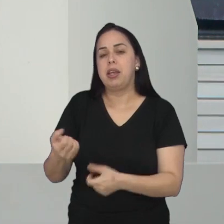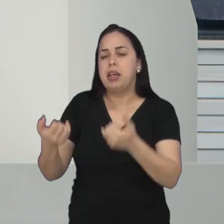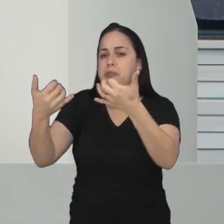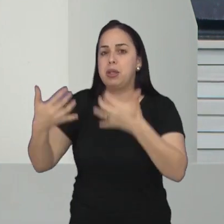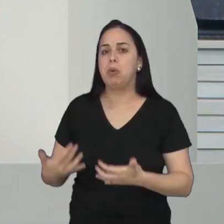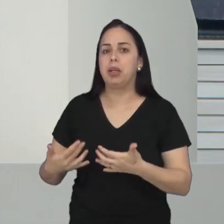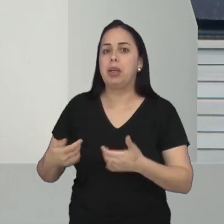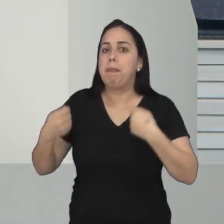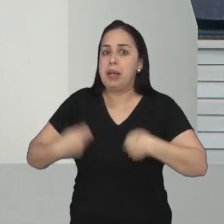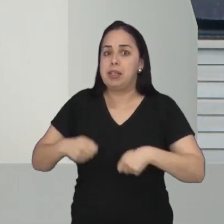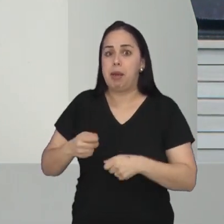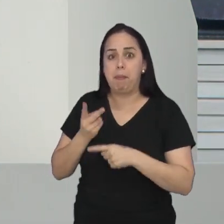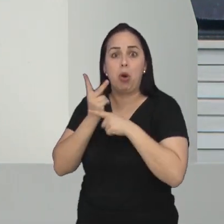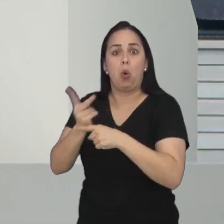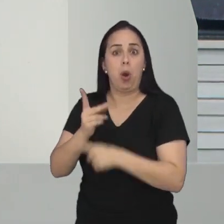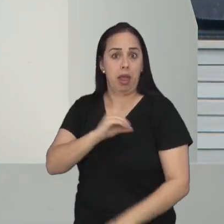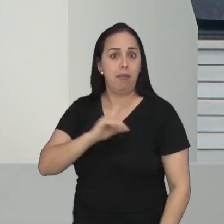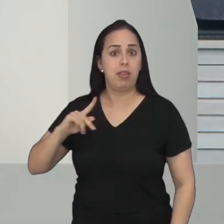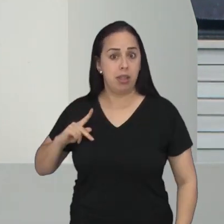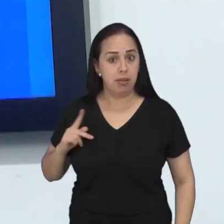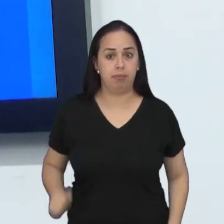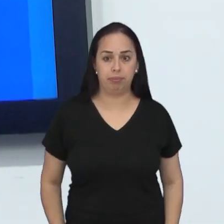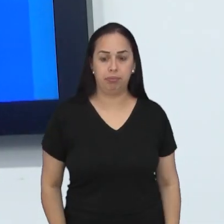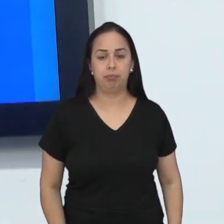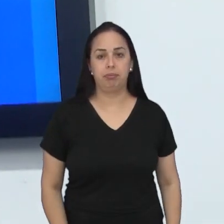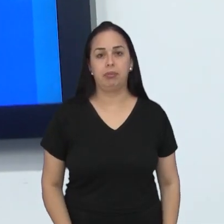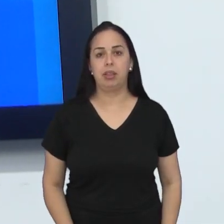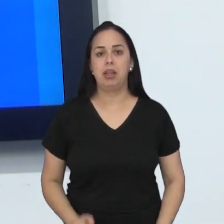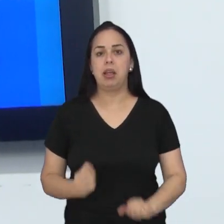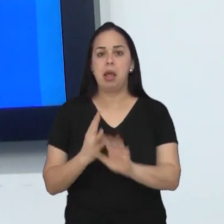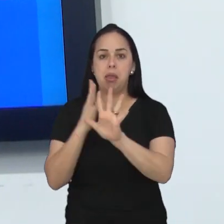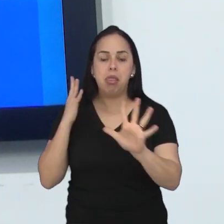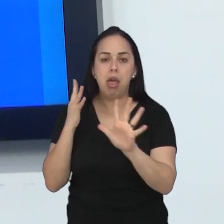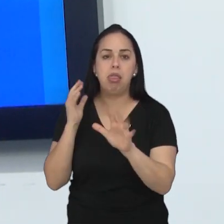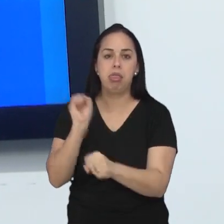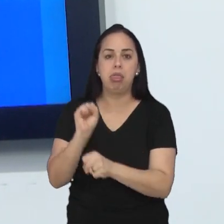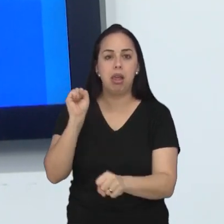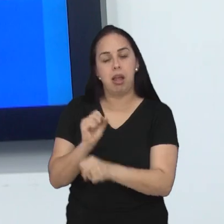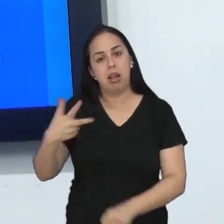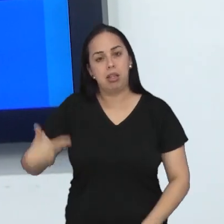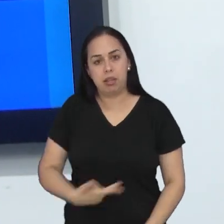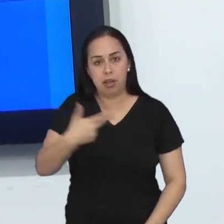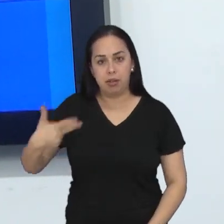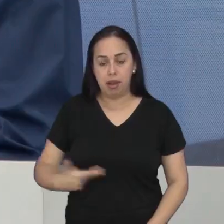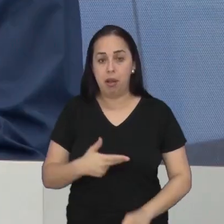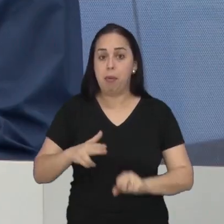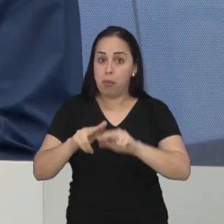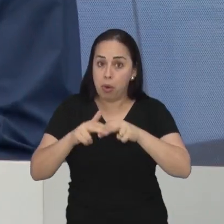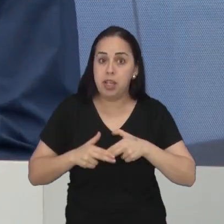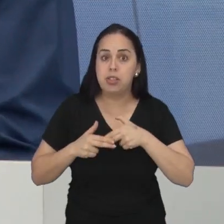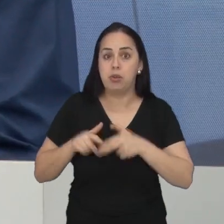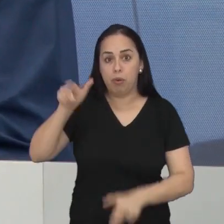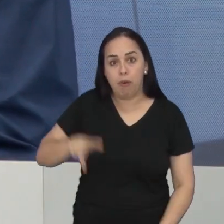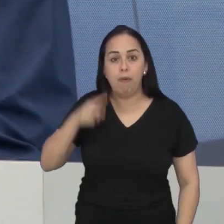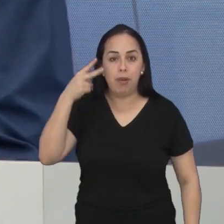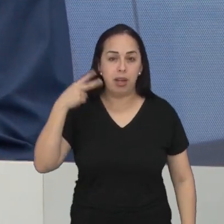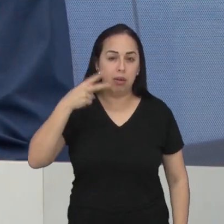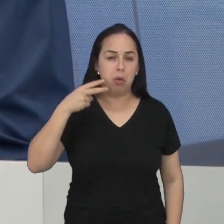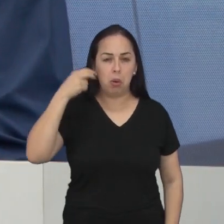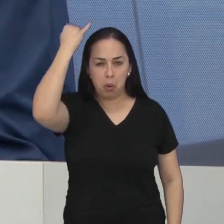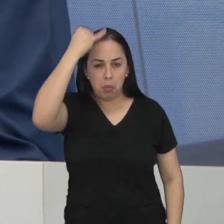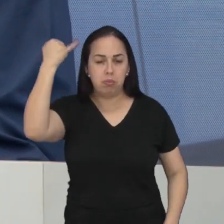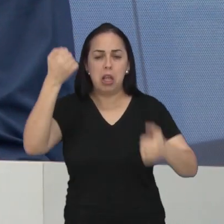a importância de procurar a Defensoria Pública. A fila de espera por cirurgias em São José dos Campos foi o tema abordado pelo